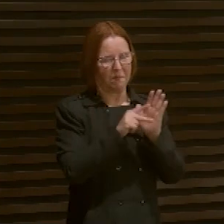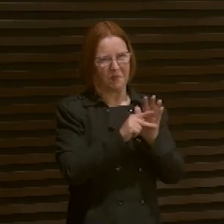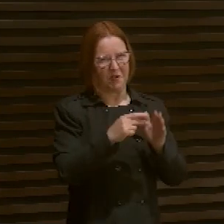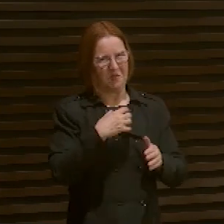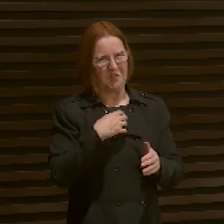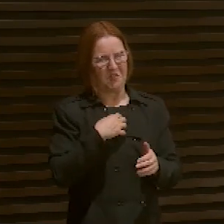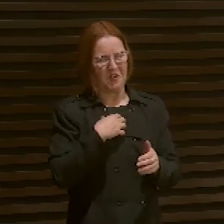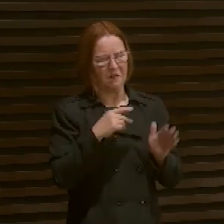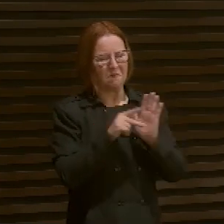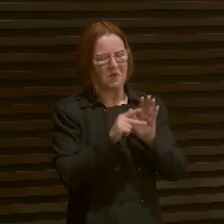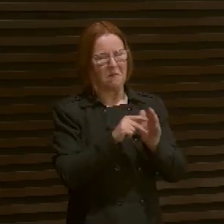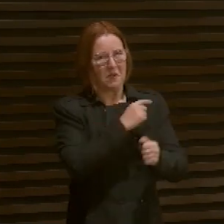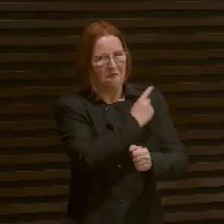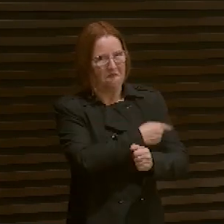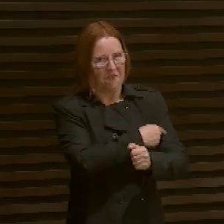minha perseverança,